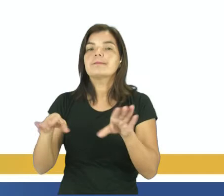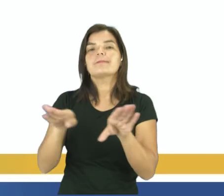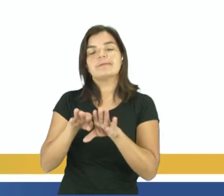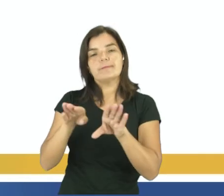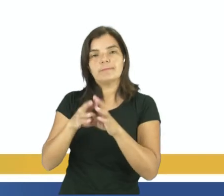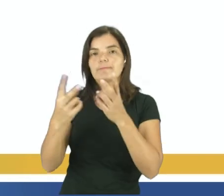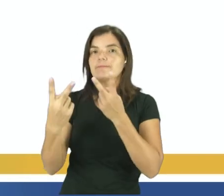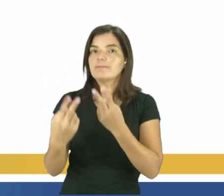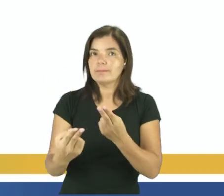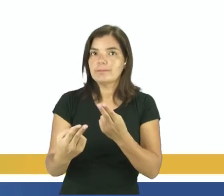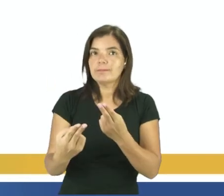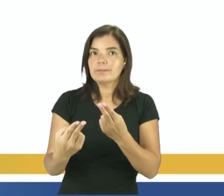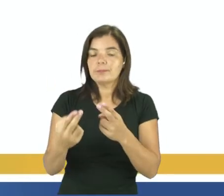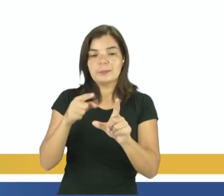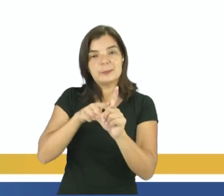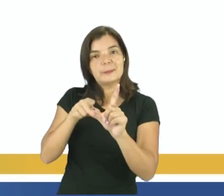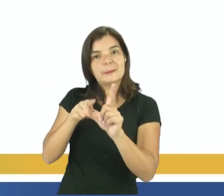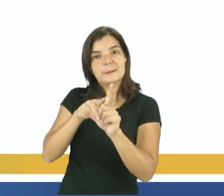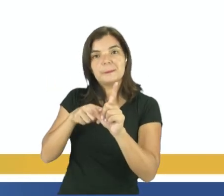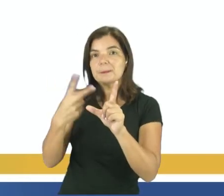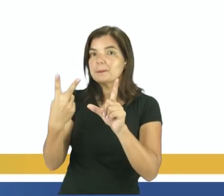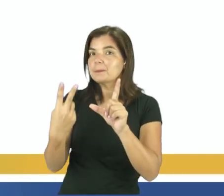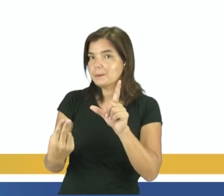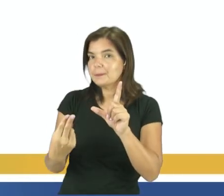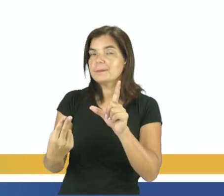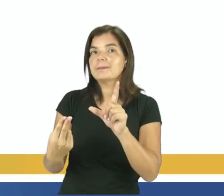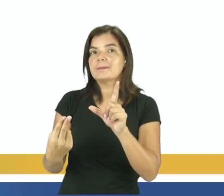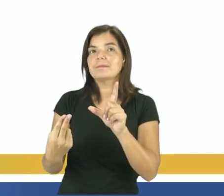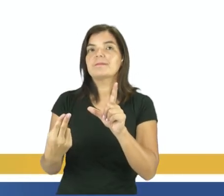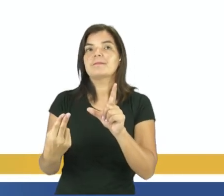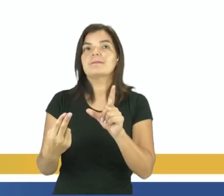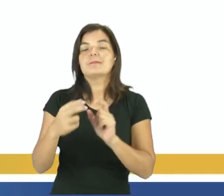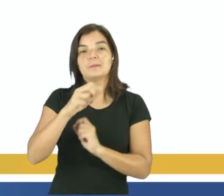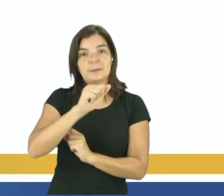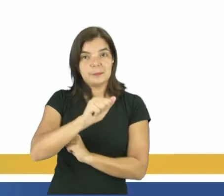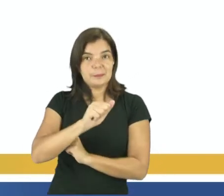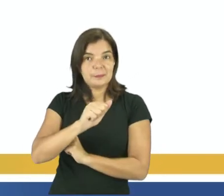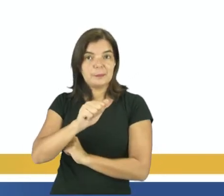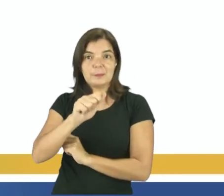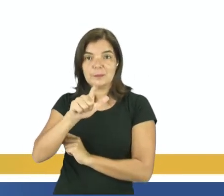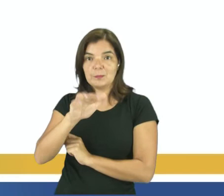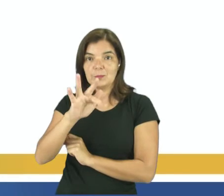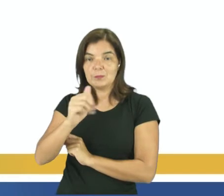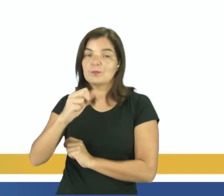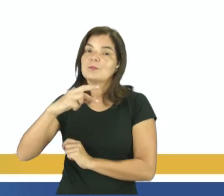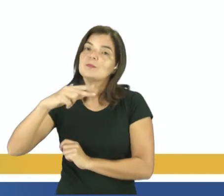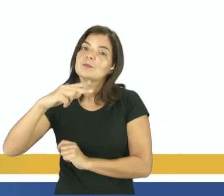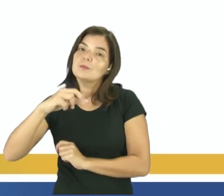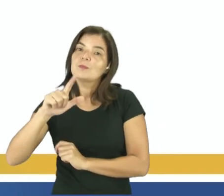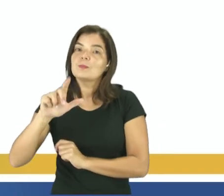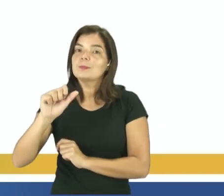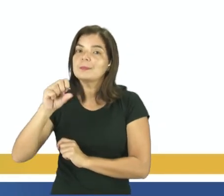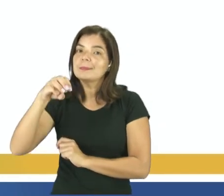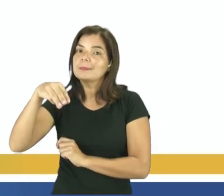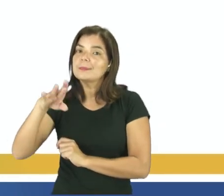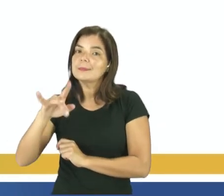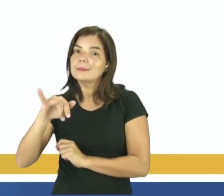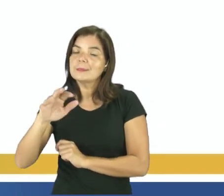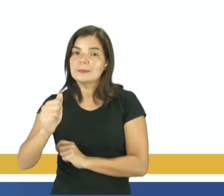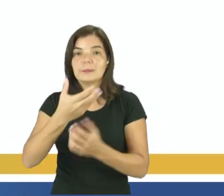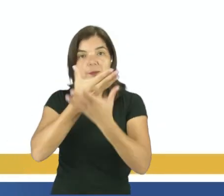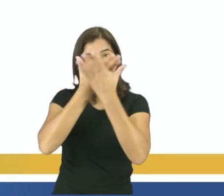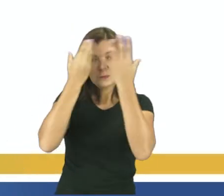também são congruentes. Então, nesse caso aqui, né, alfa seria igual ao ângulo lambda, ok? Então, não se